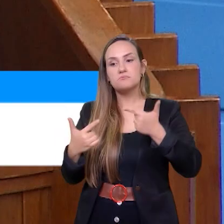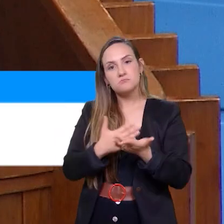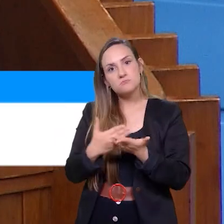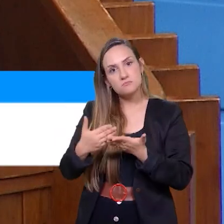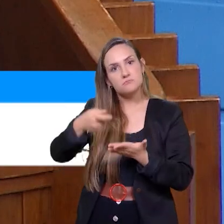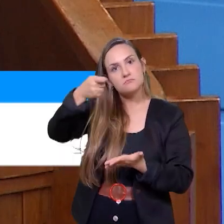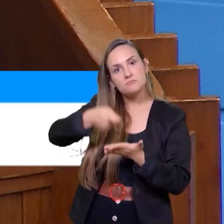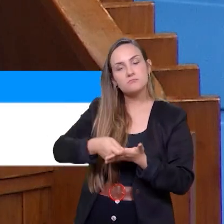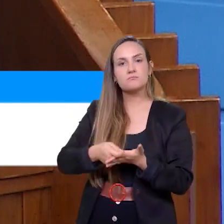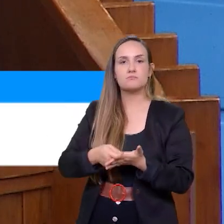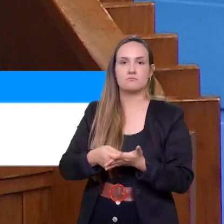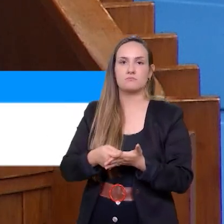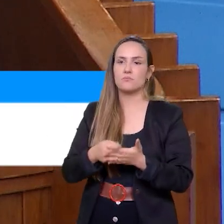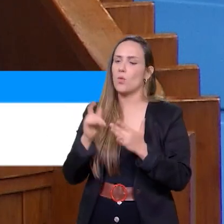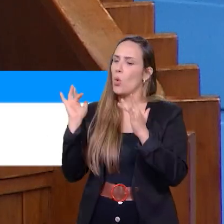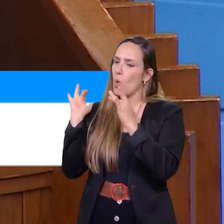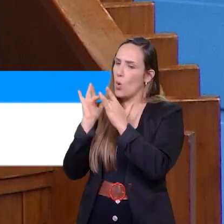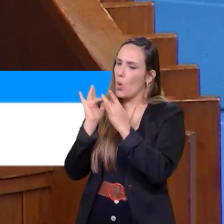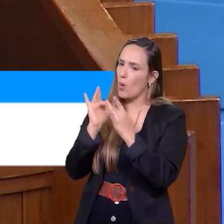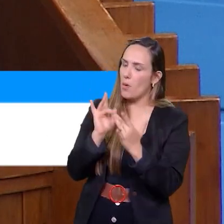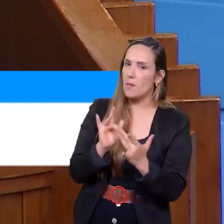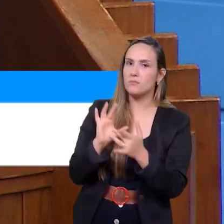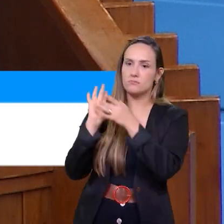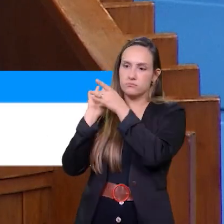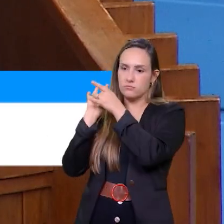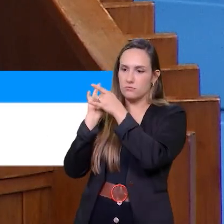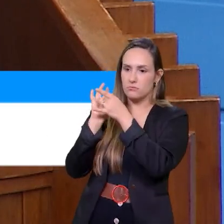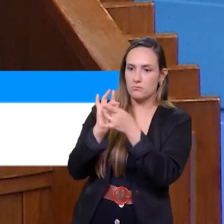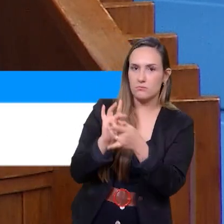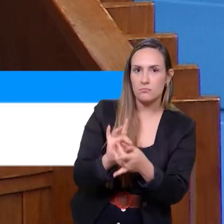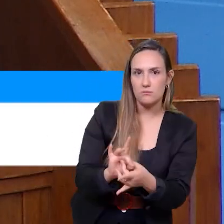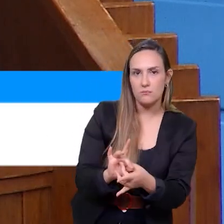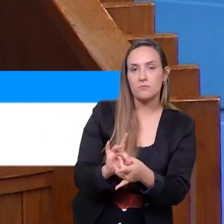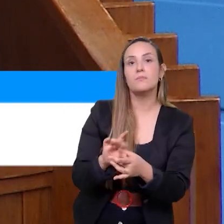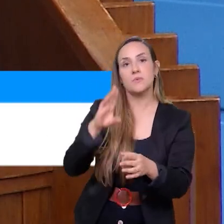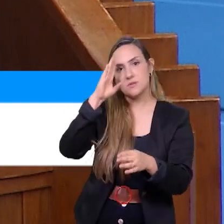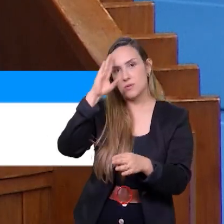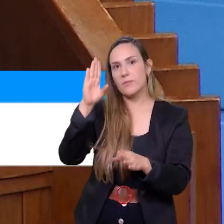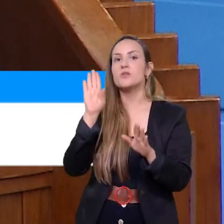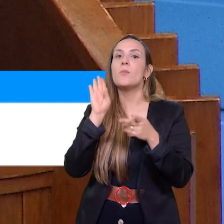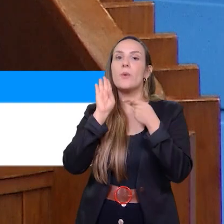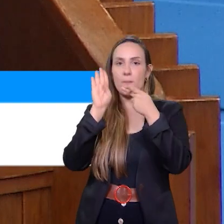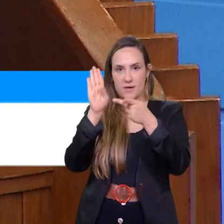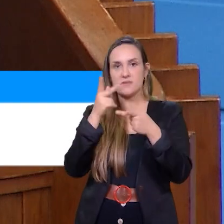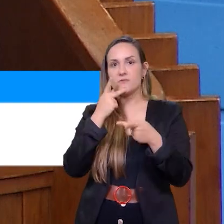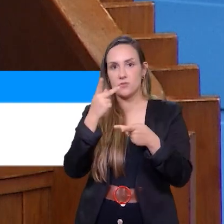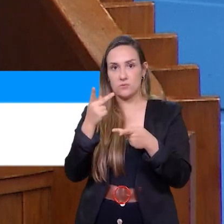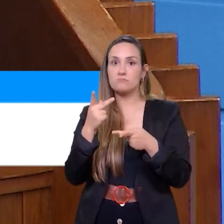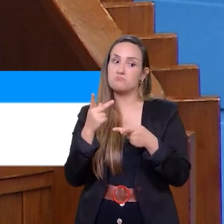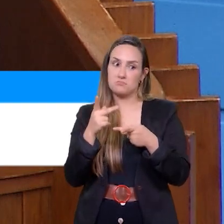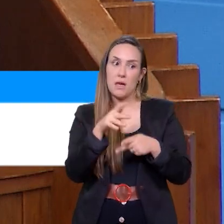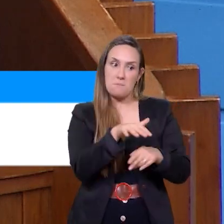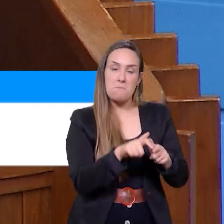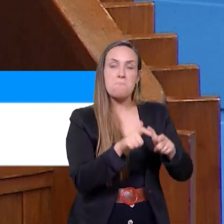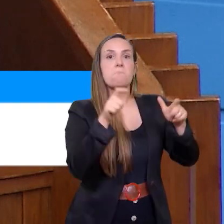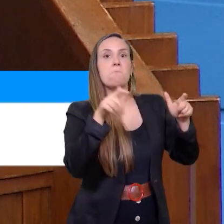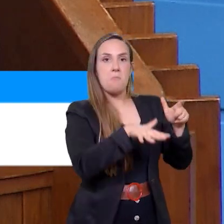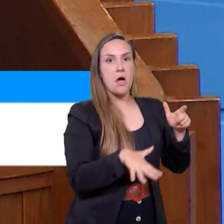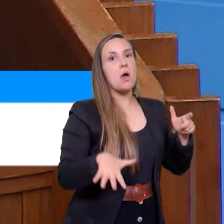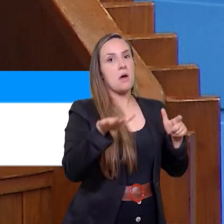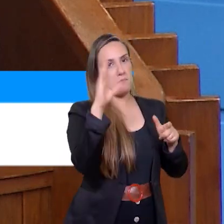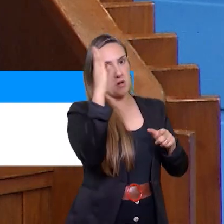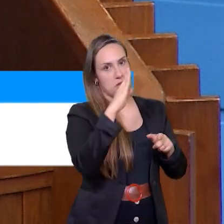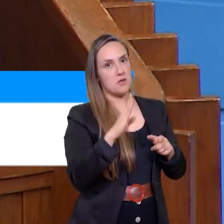passos, as primeiras medidas e as políticas a serem implementadas de acordo com tudo aquilo que foi defendido, principalmente durante